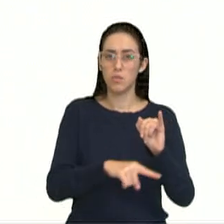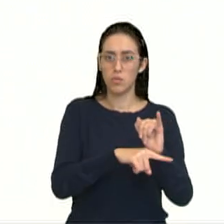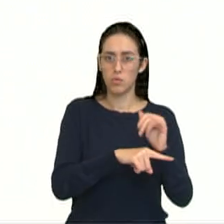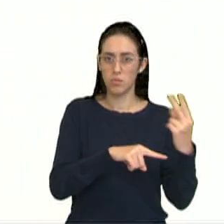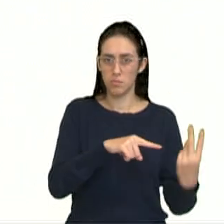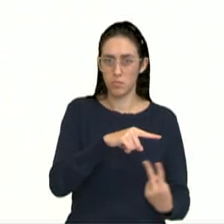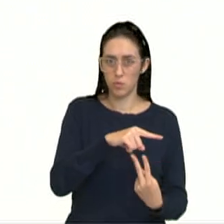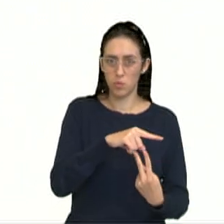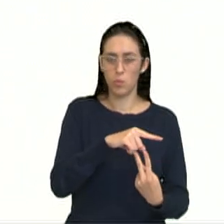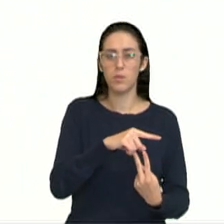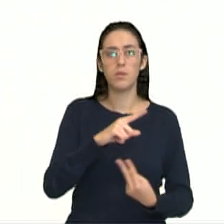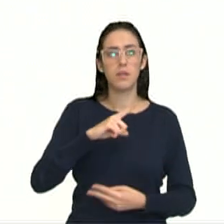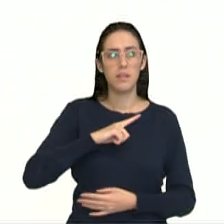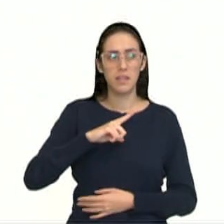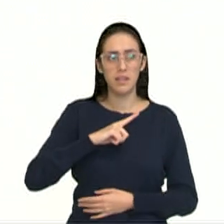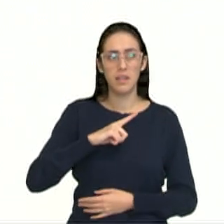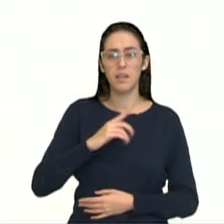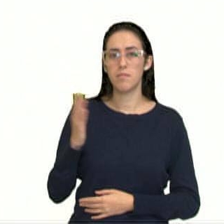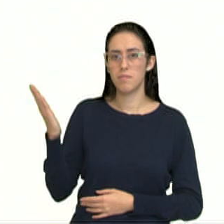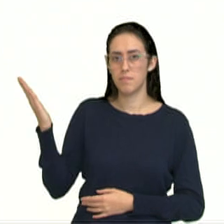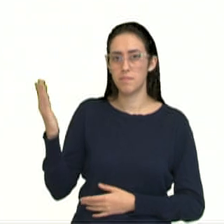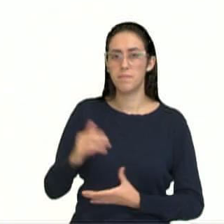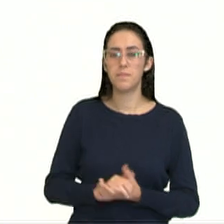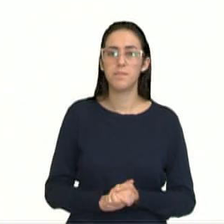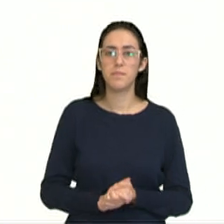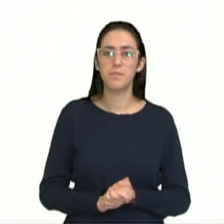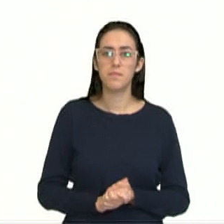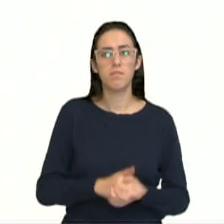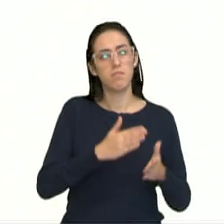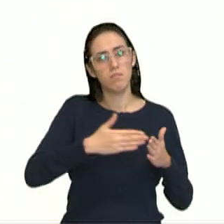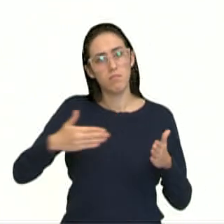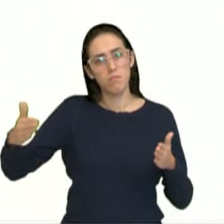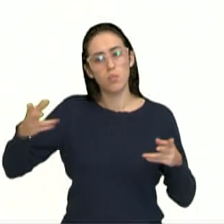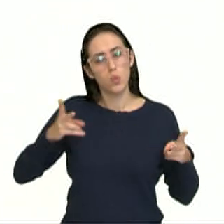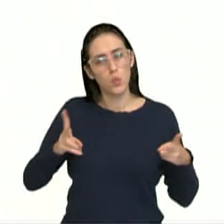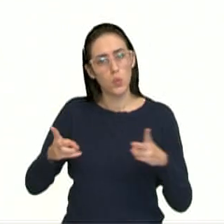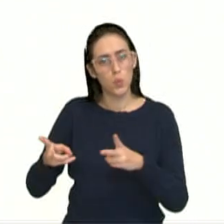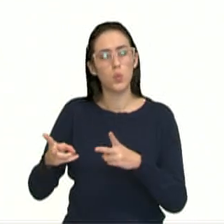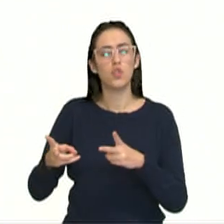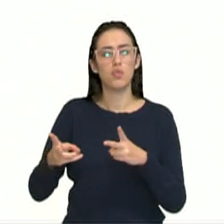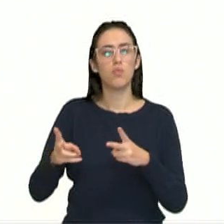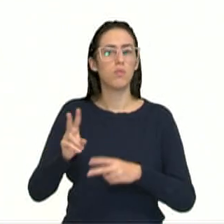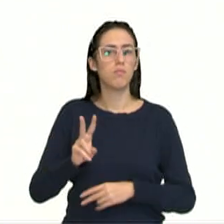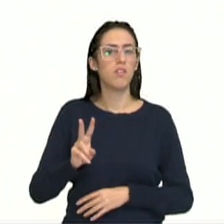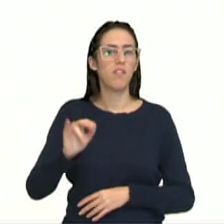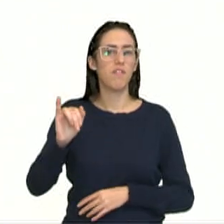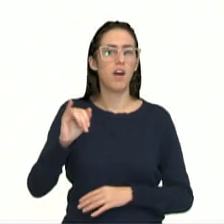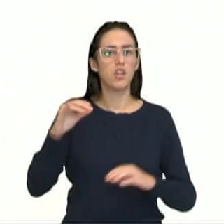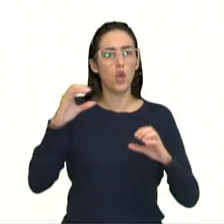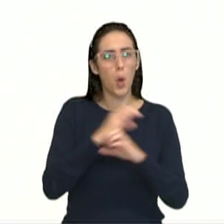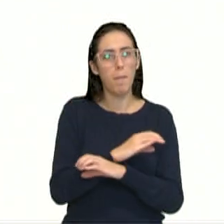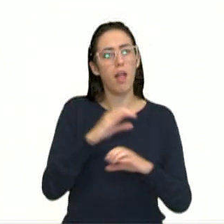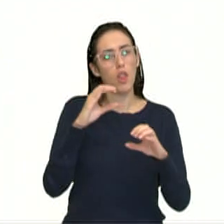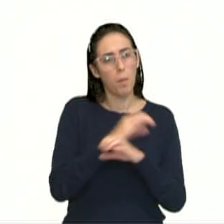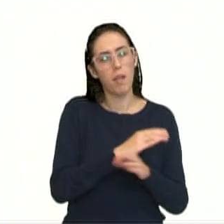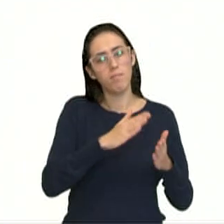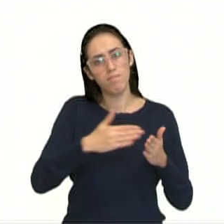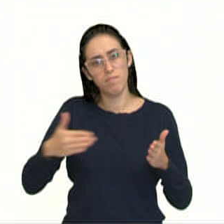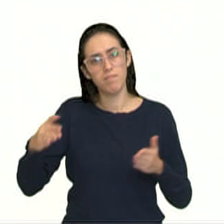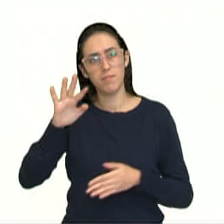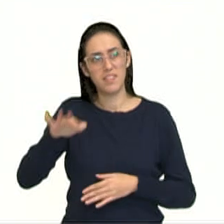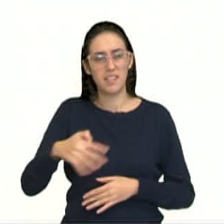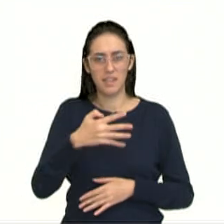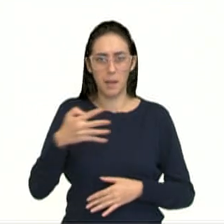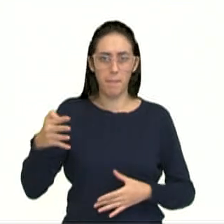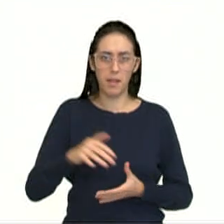né, que seria o meu segundo par ordenado, zero. E assim, sucessivamente, a gente vai completando esta tabela.